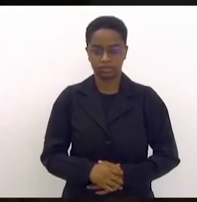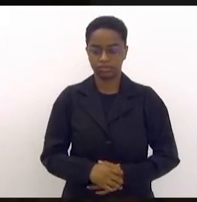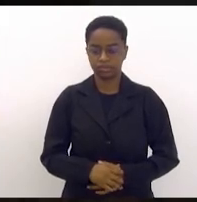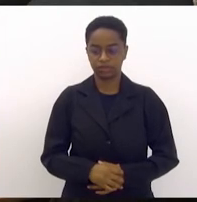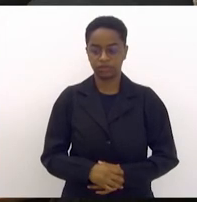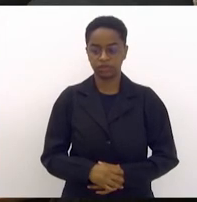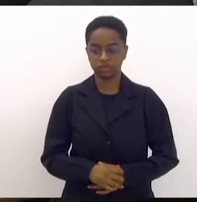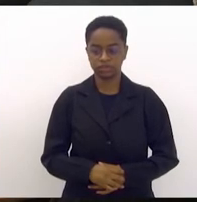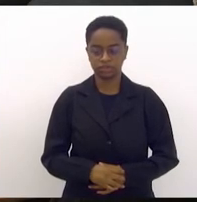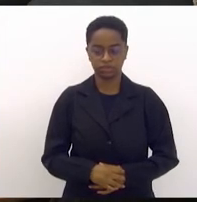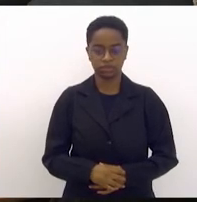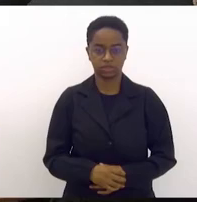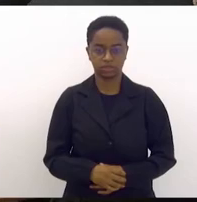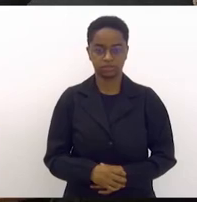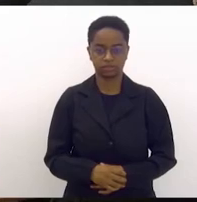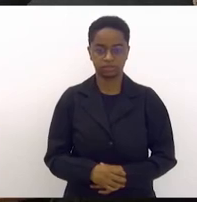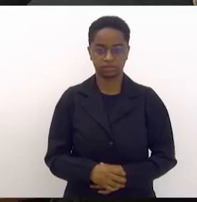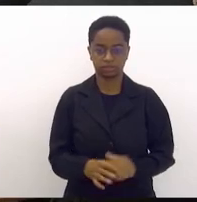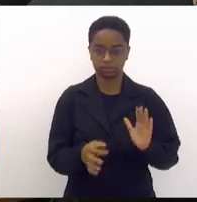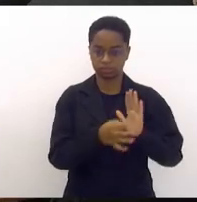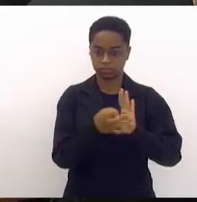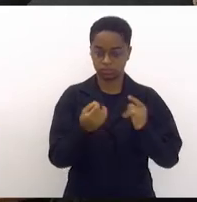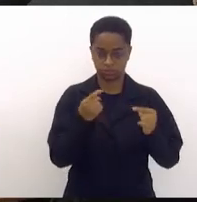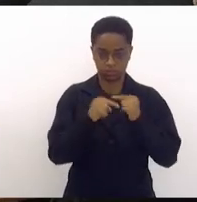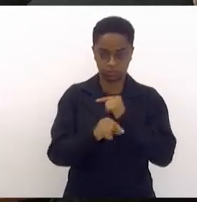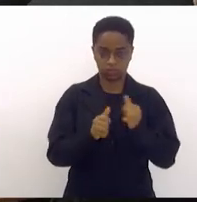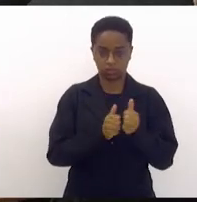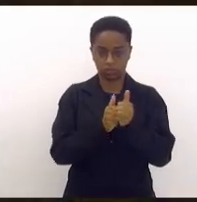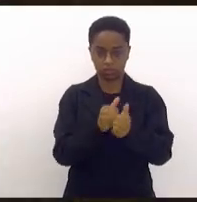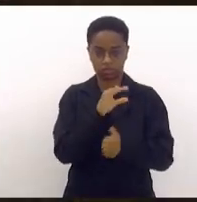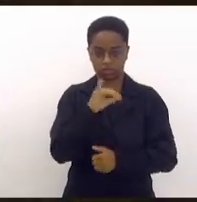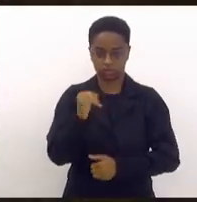Parecia contrário, acompanhando o parecer da CCJ.